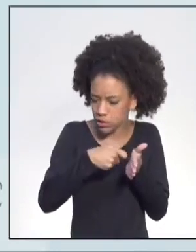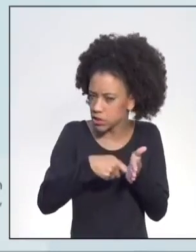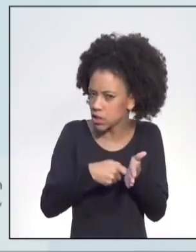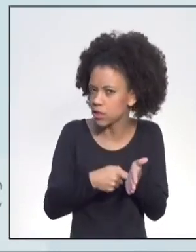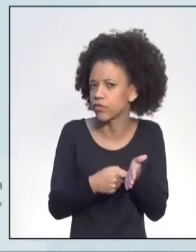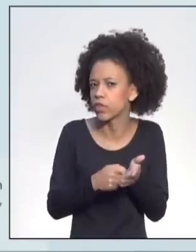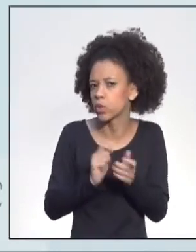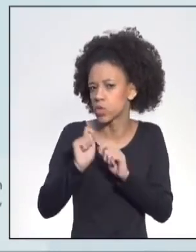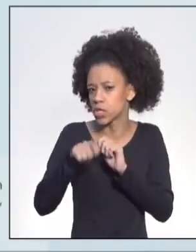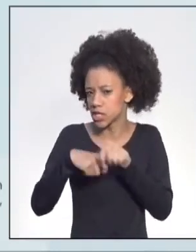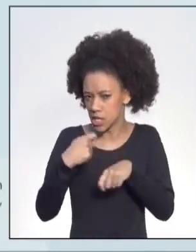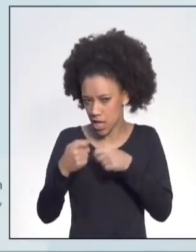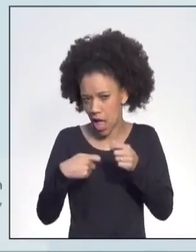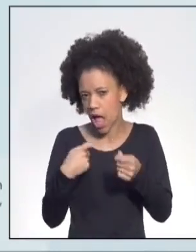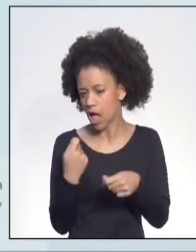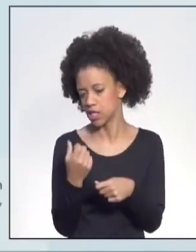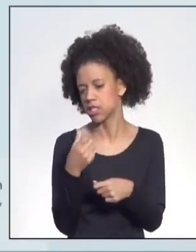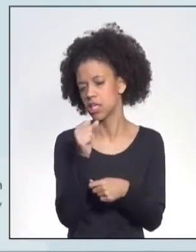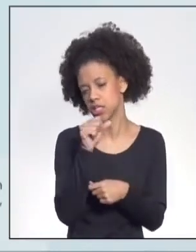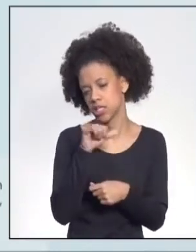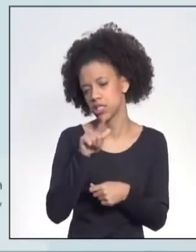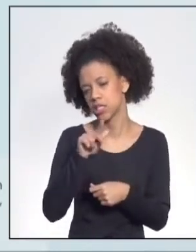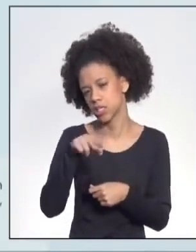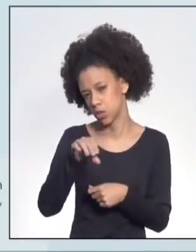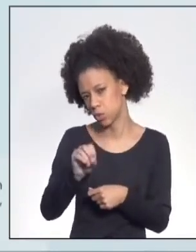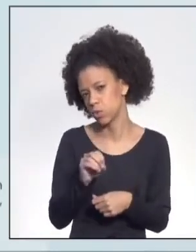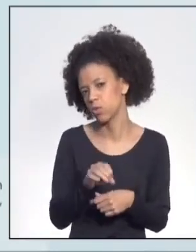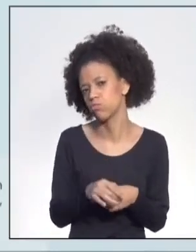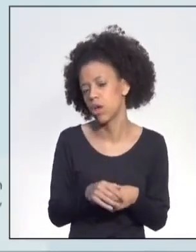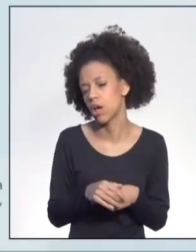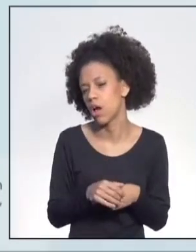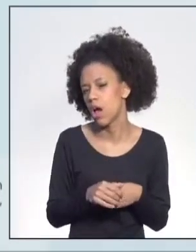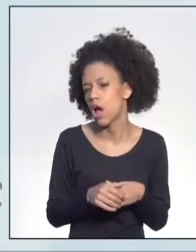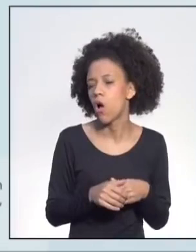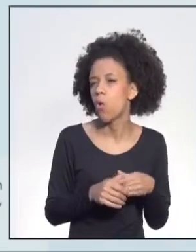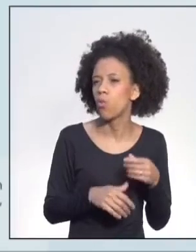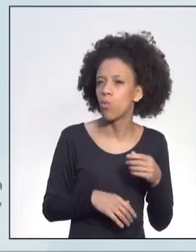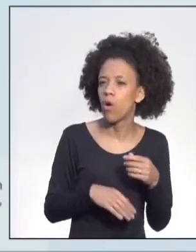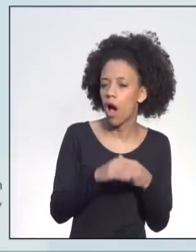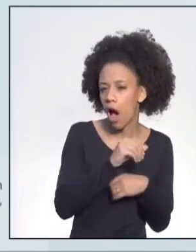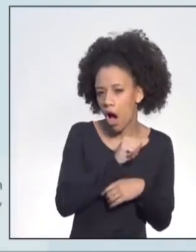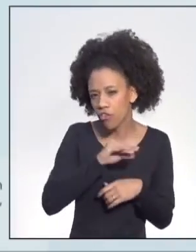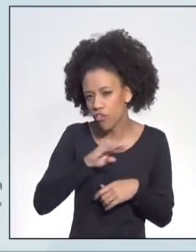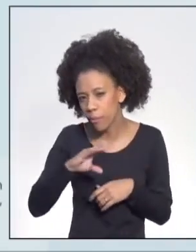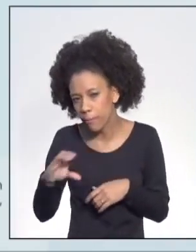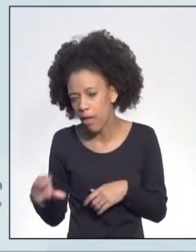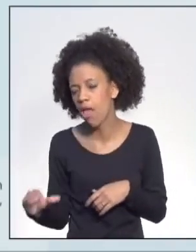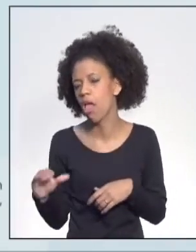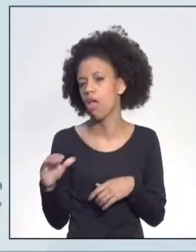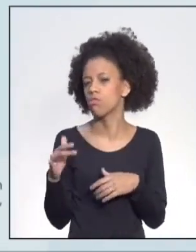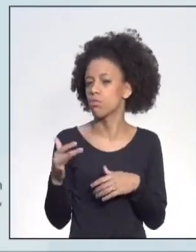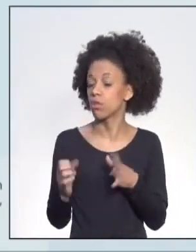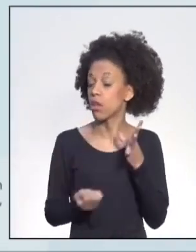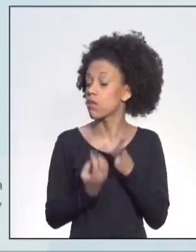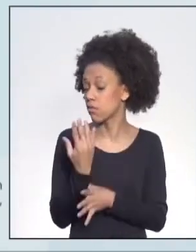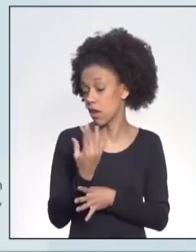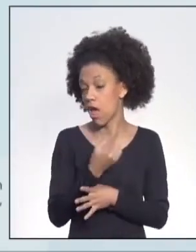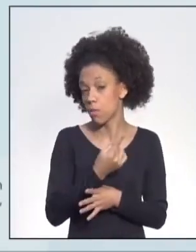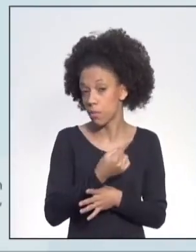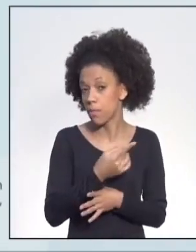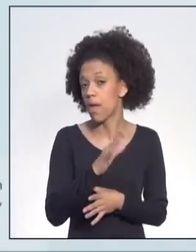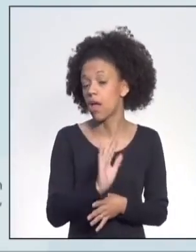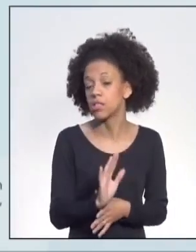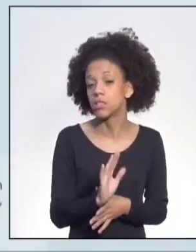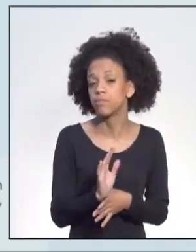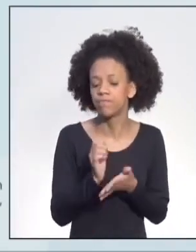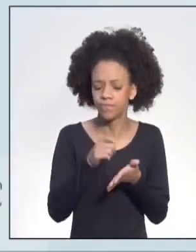os seus signos, né, as primeiras formas de alfabeto que os sumérios criaram. Eles escreviam e